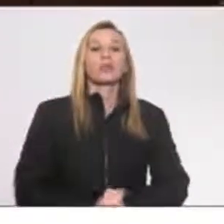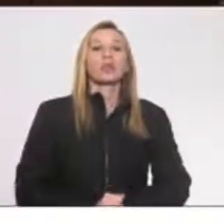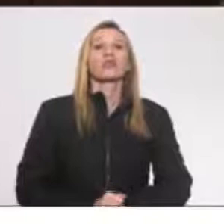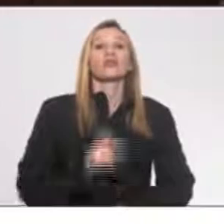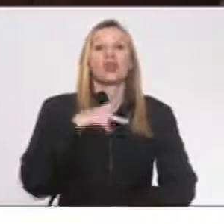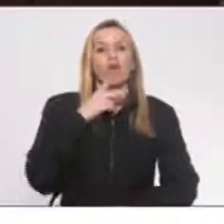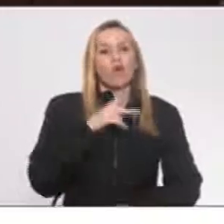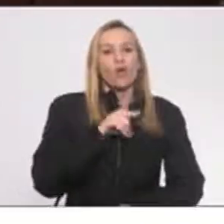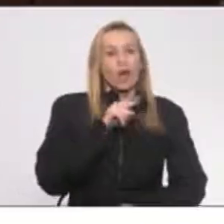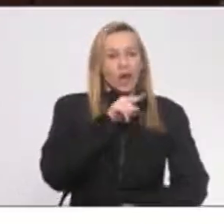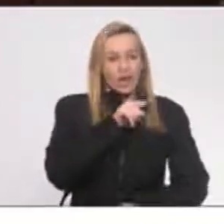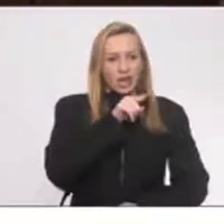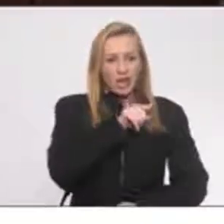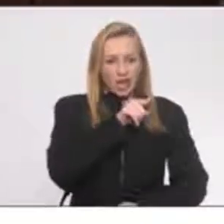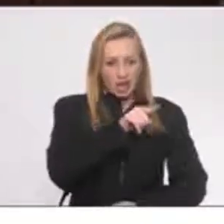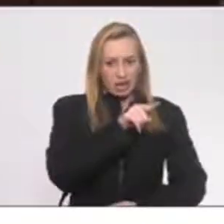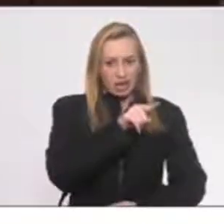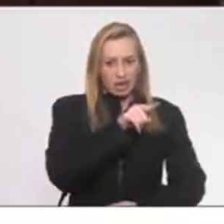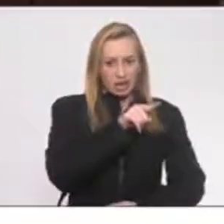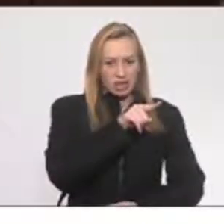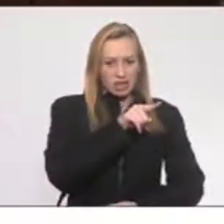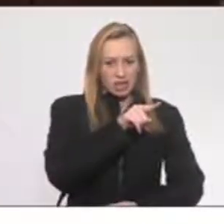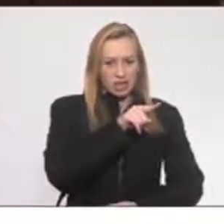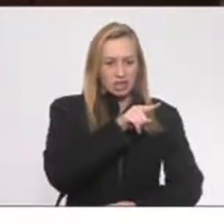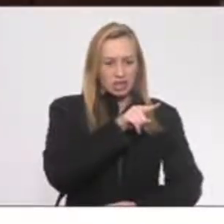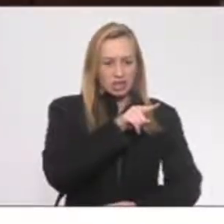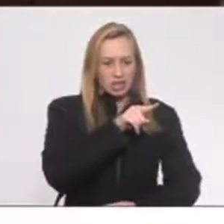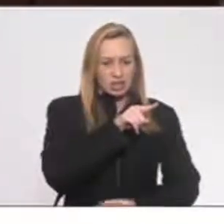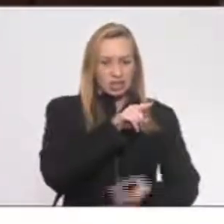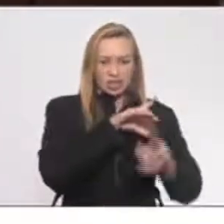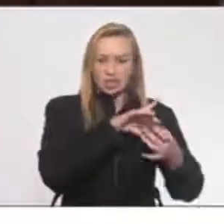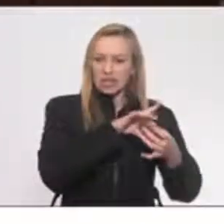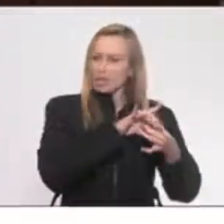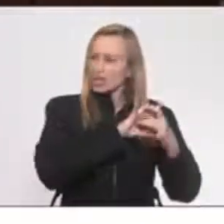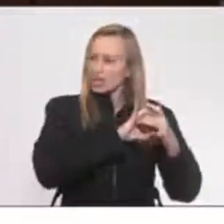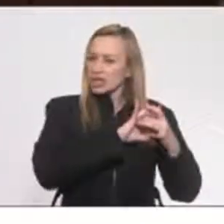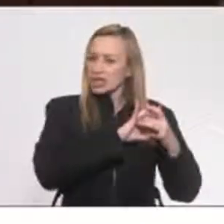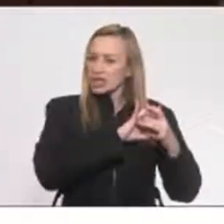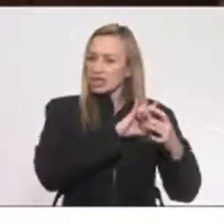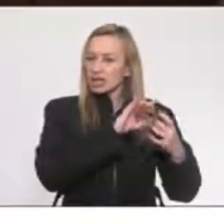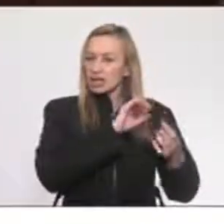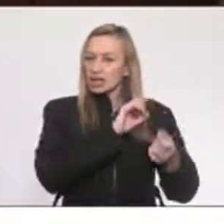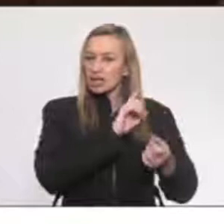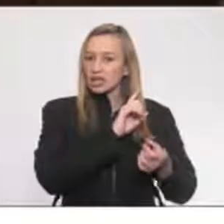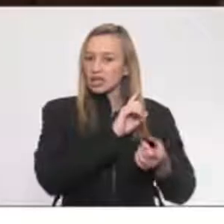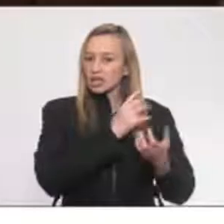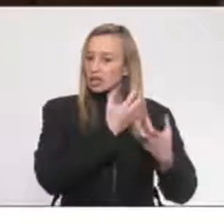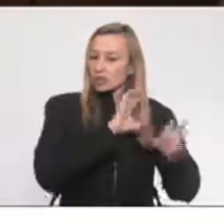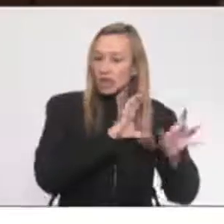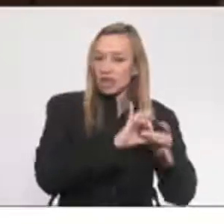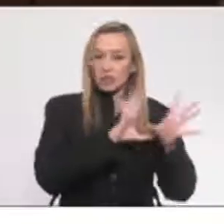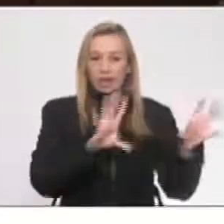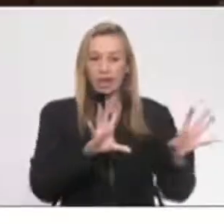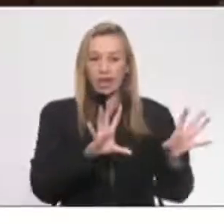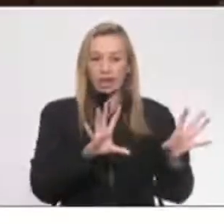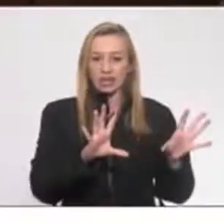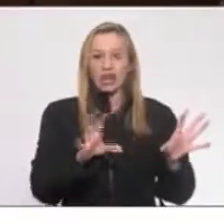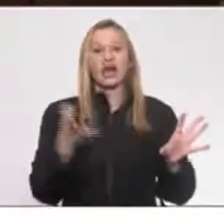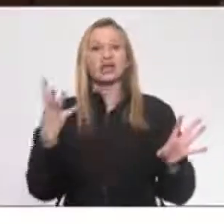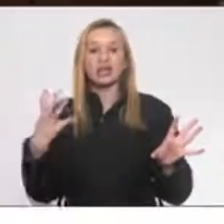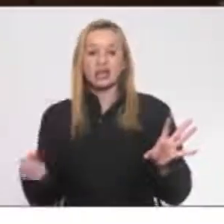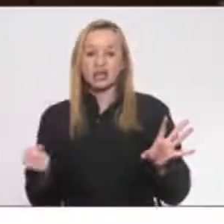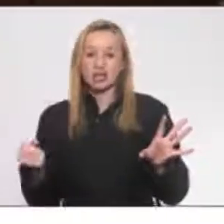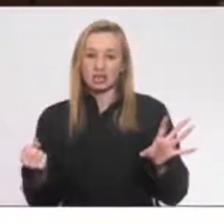aquele que abre mão da sua liberdade em prol de uma segurança transitória, ao final